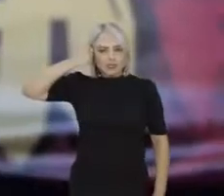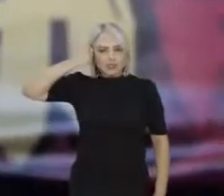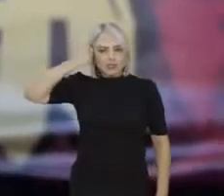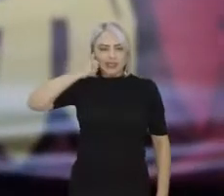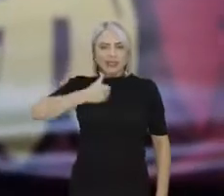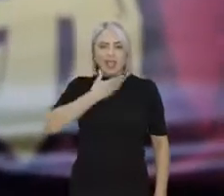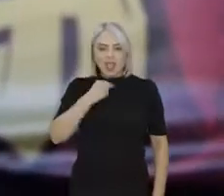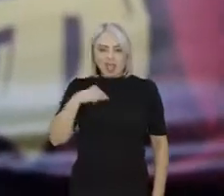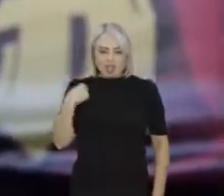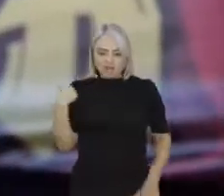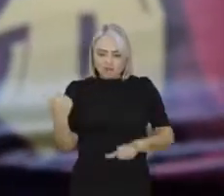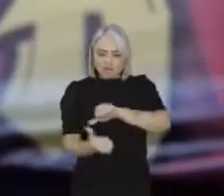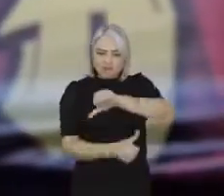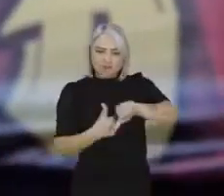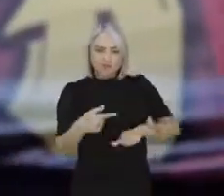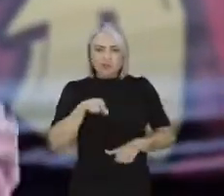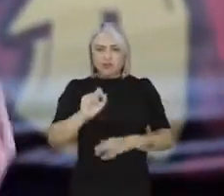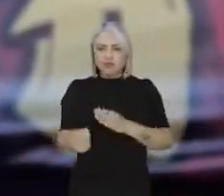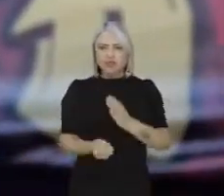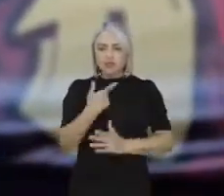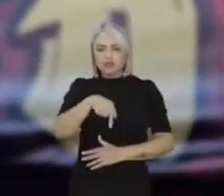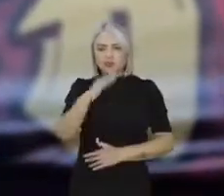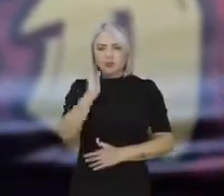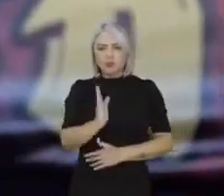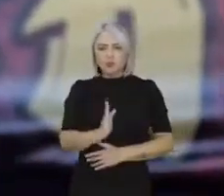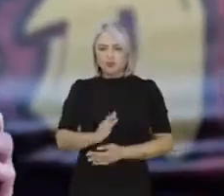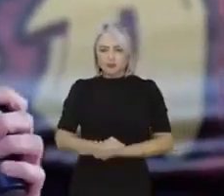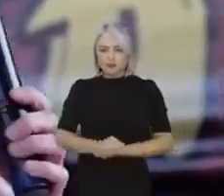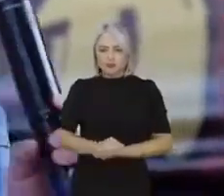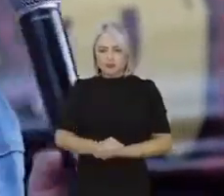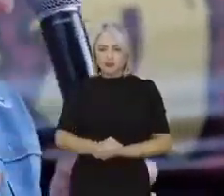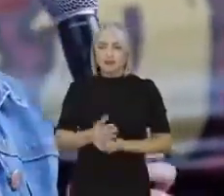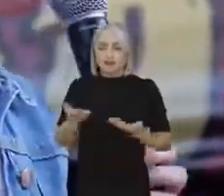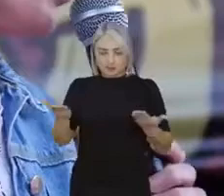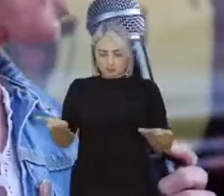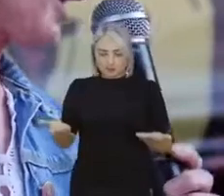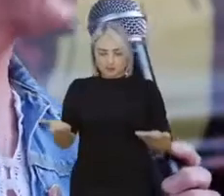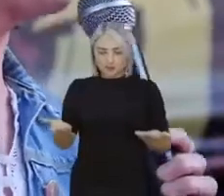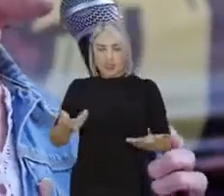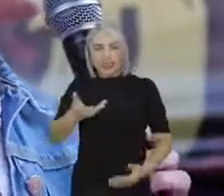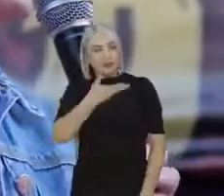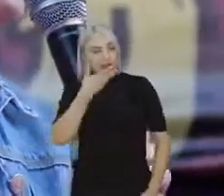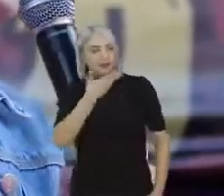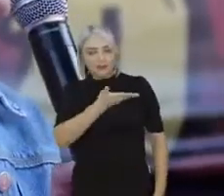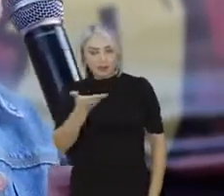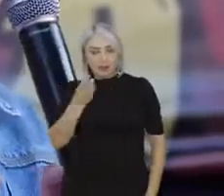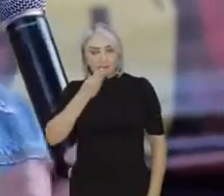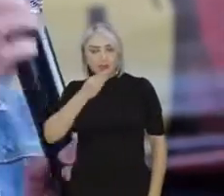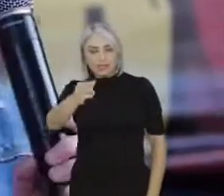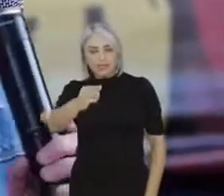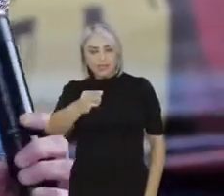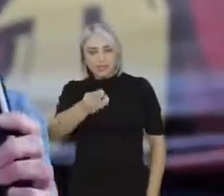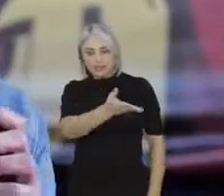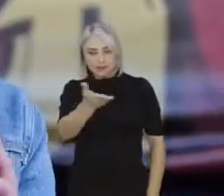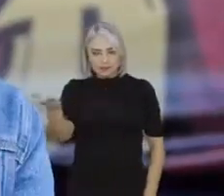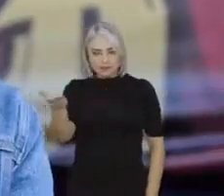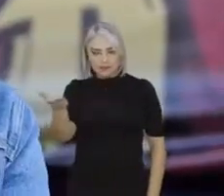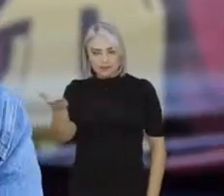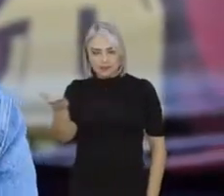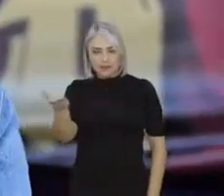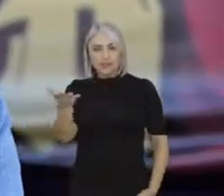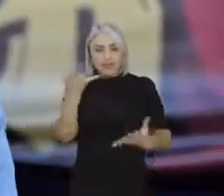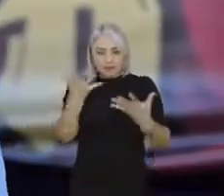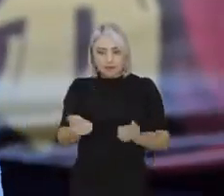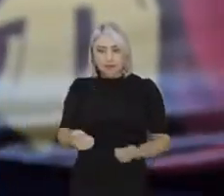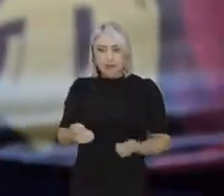o que está acontecendo hoje no Brasil. Então, gente, era isso que eu queria deixar como recado para vocês. Ah, vamos ter foco e vamos